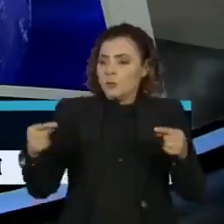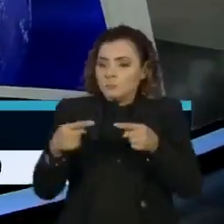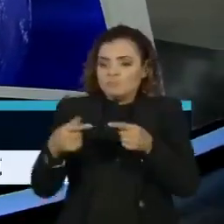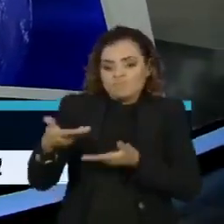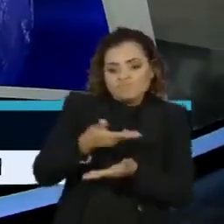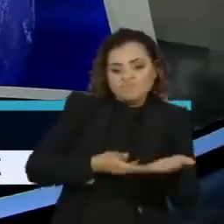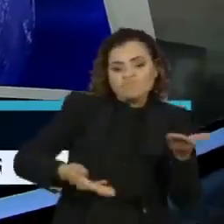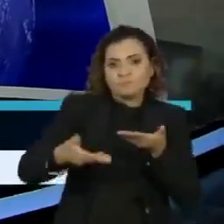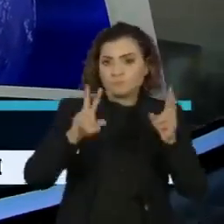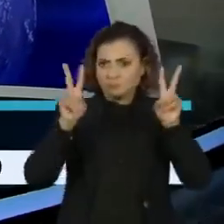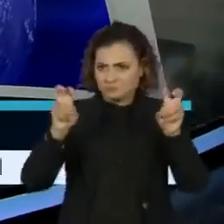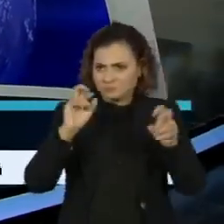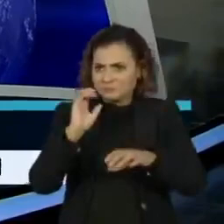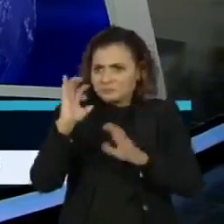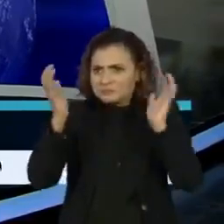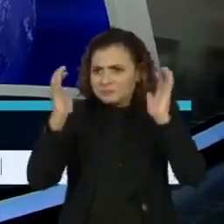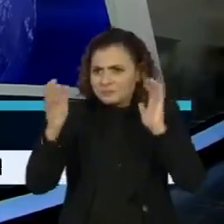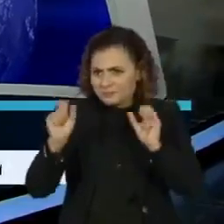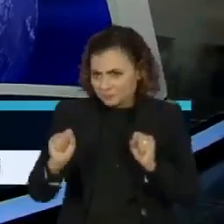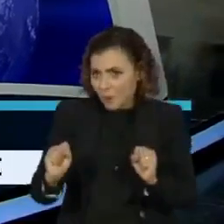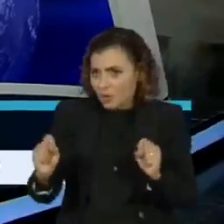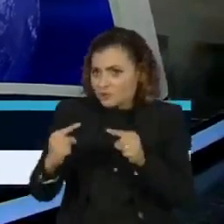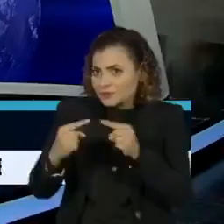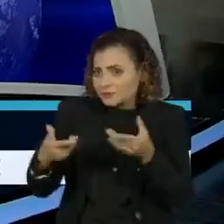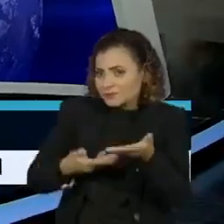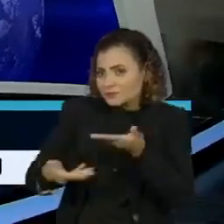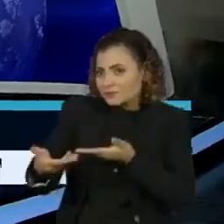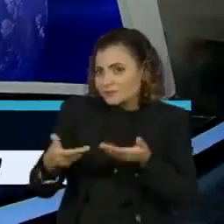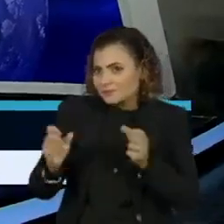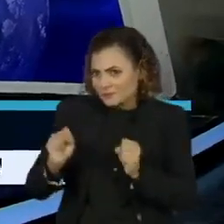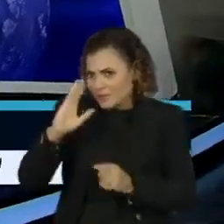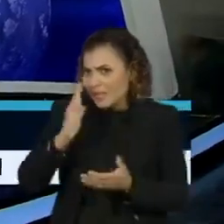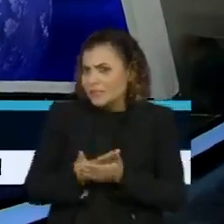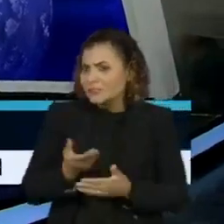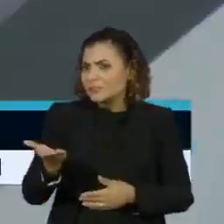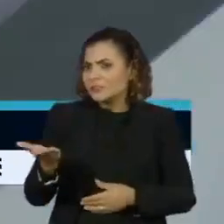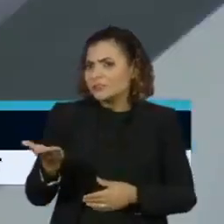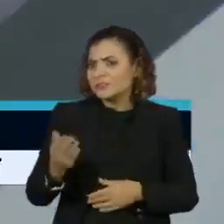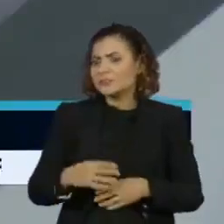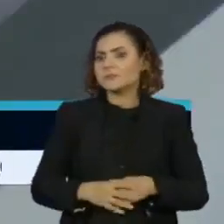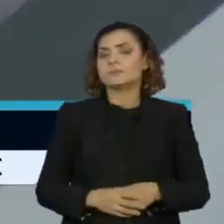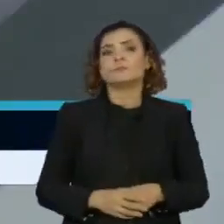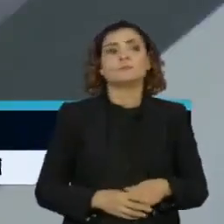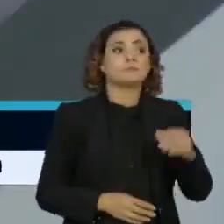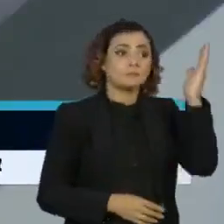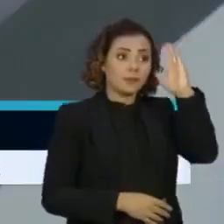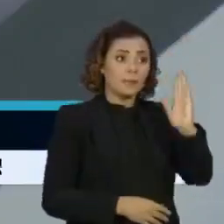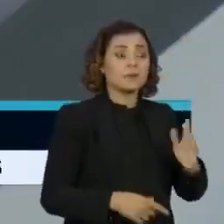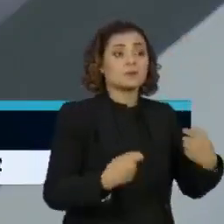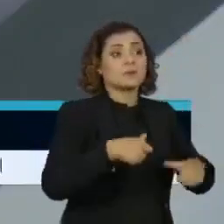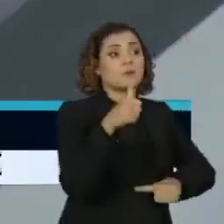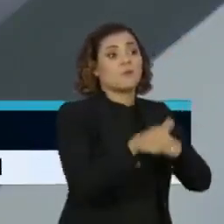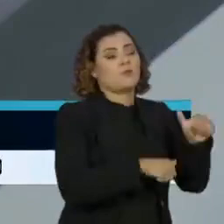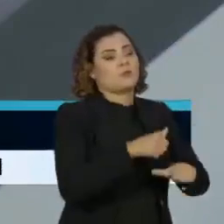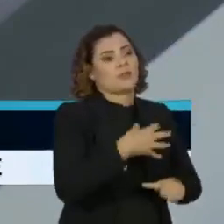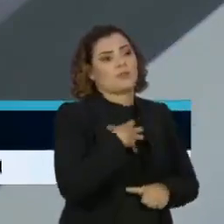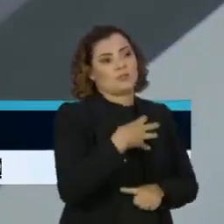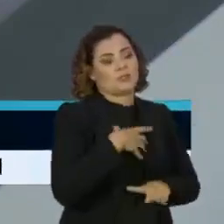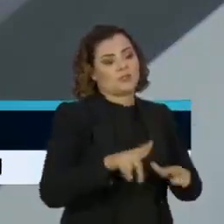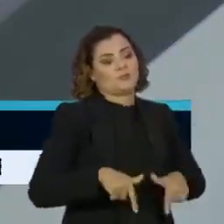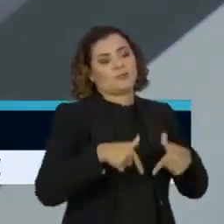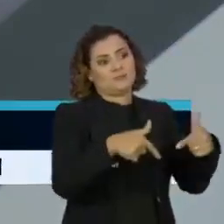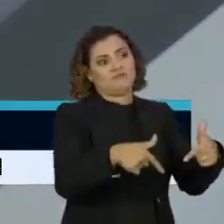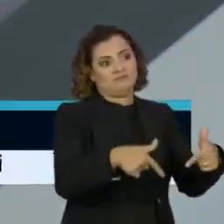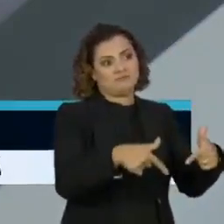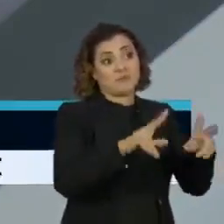nos assuntos sobre mudanças climáticas, você acredita nessa possibilidade? Olha, o Brasil vai ter que mudar completamente a